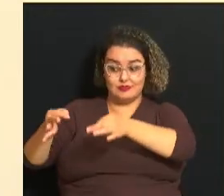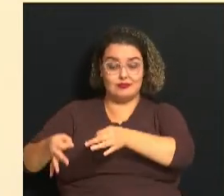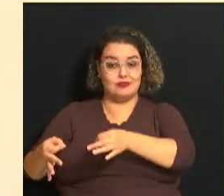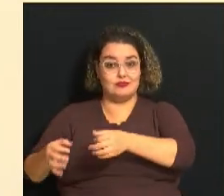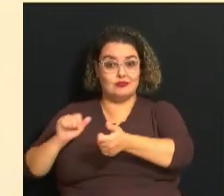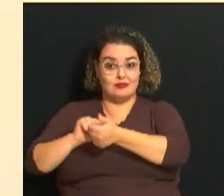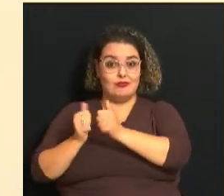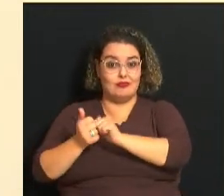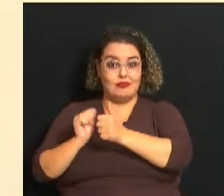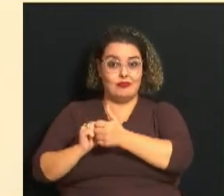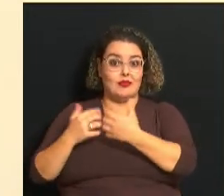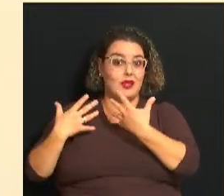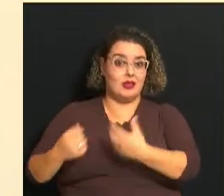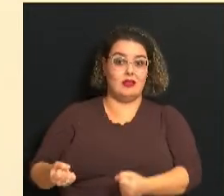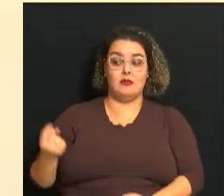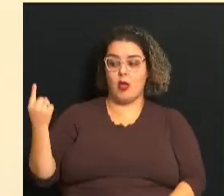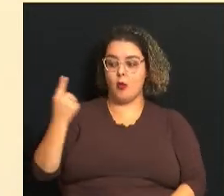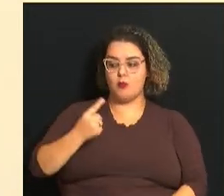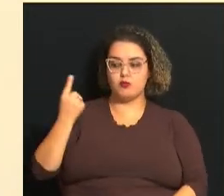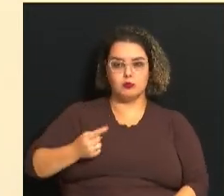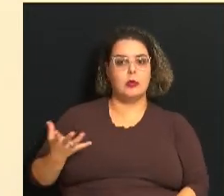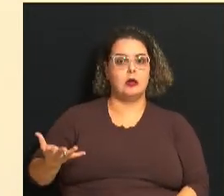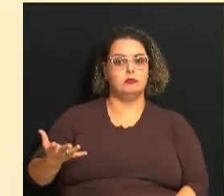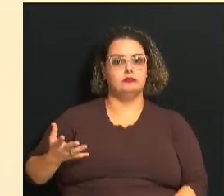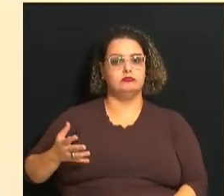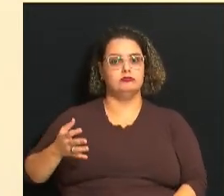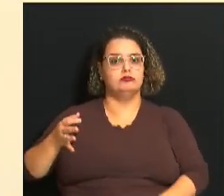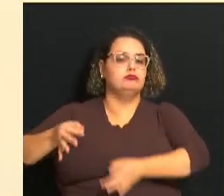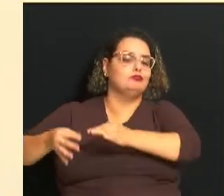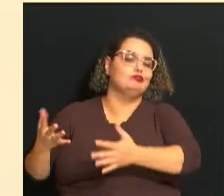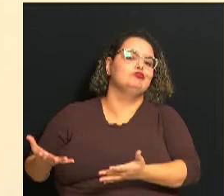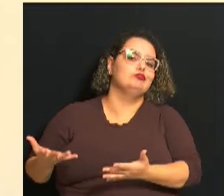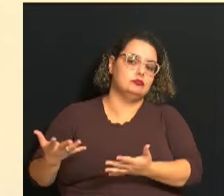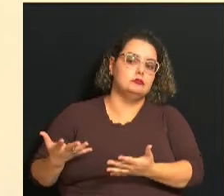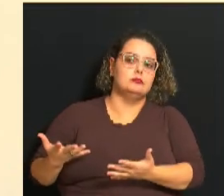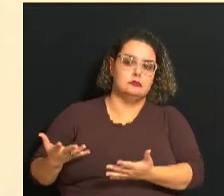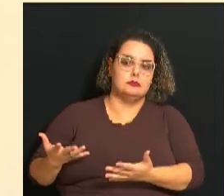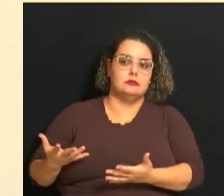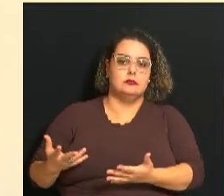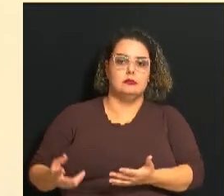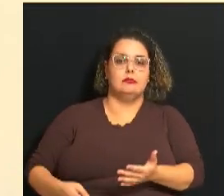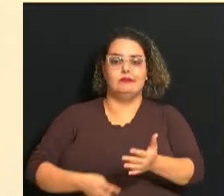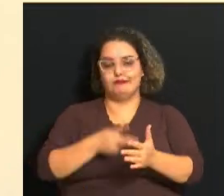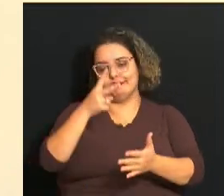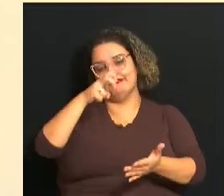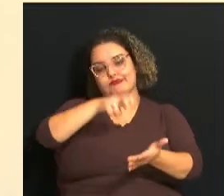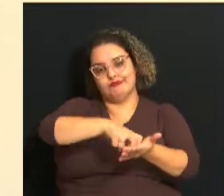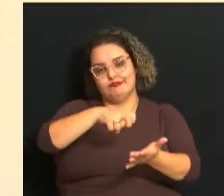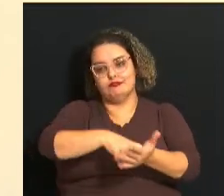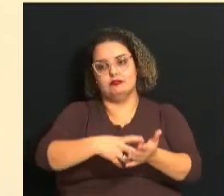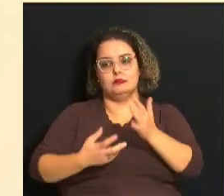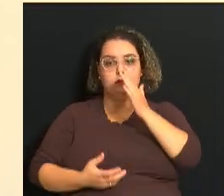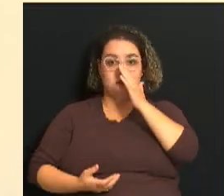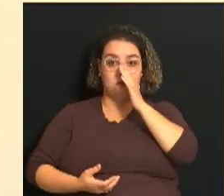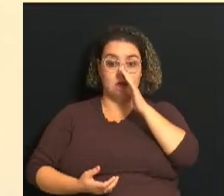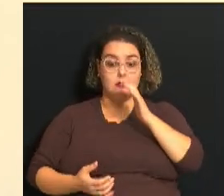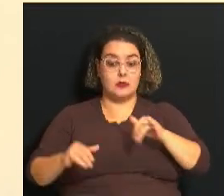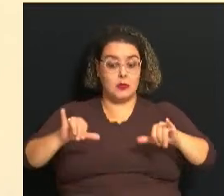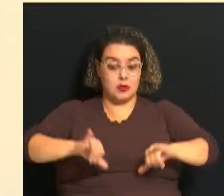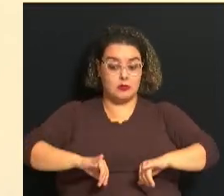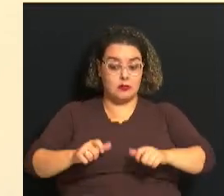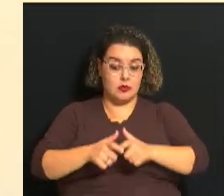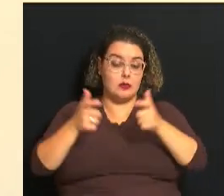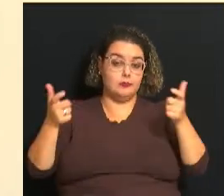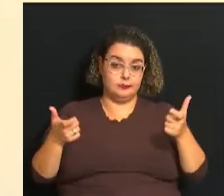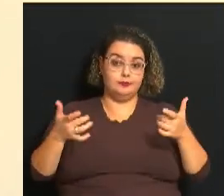e ele recebe um não' do juiz né do Judiciário e aí então recebe aquilo como a segunda punição que aumenta seu sofrimento e da gente tem